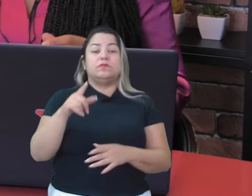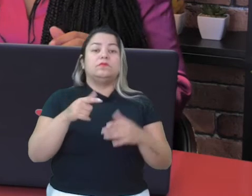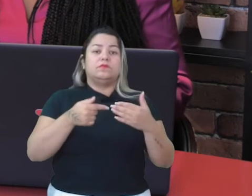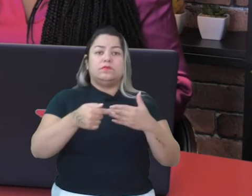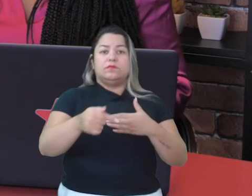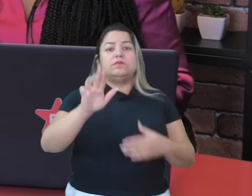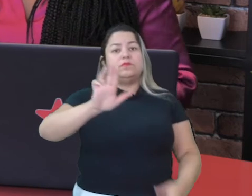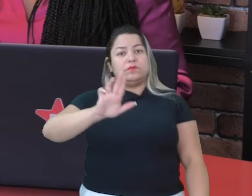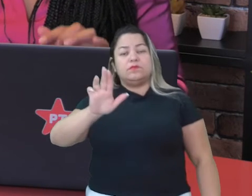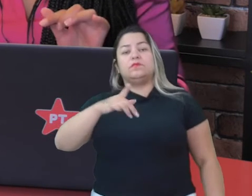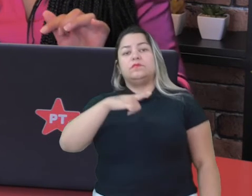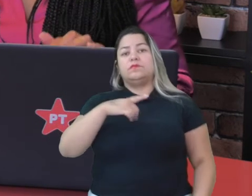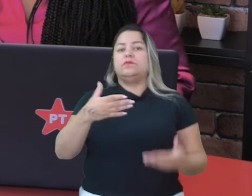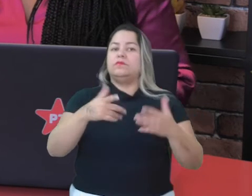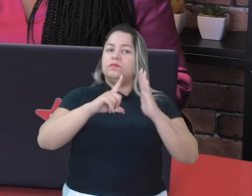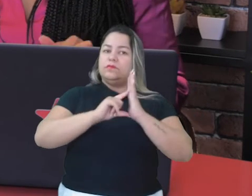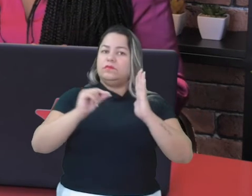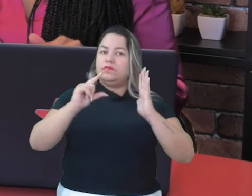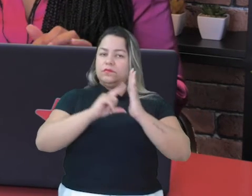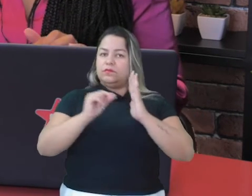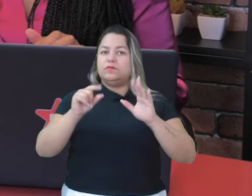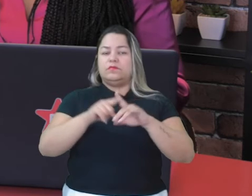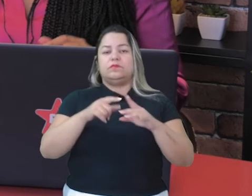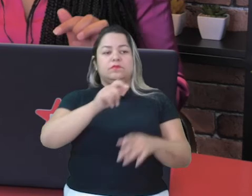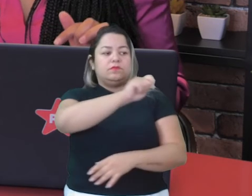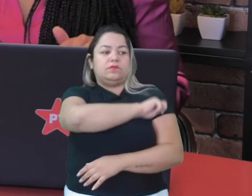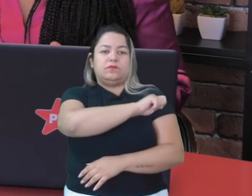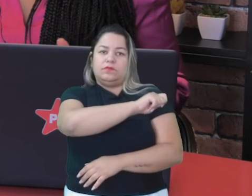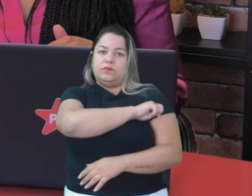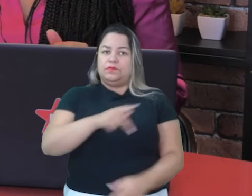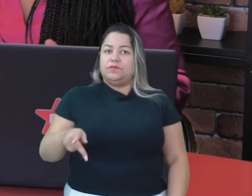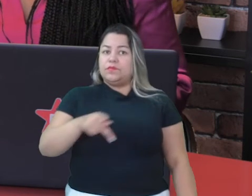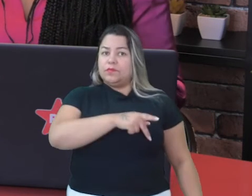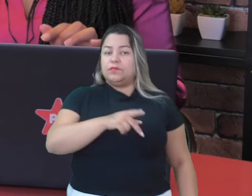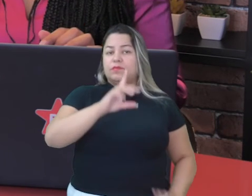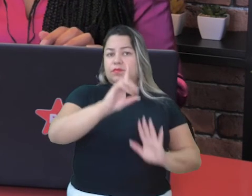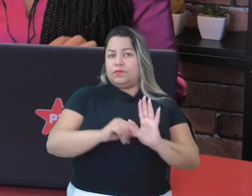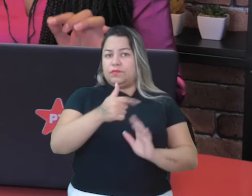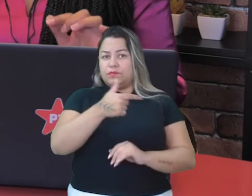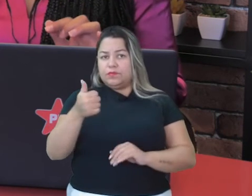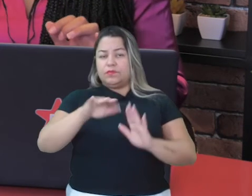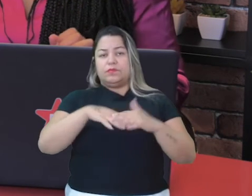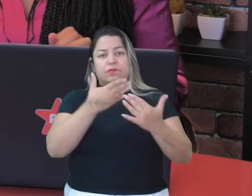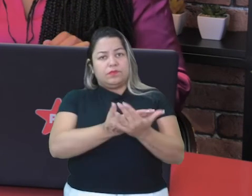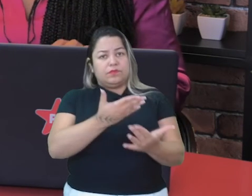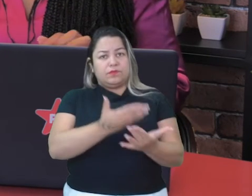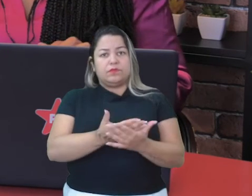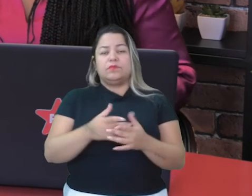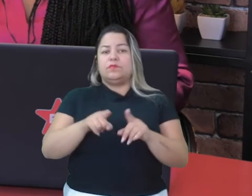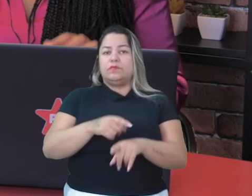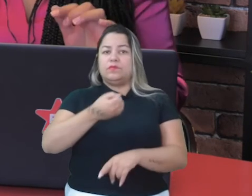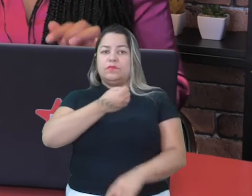Goiás. Nesta semana, Lula também recebeu no Palácio do Planalto estudantes, professores e diretores das 21 escolas